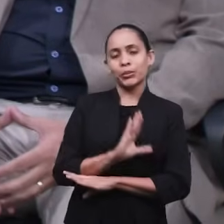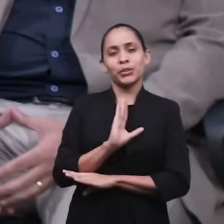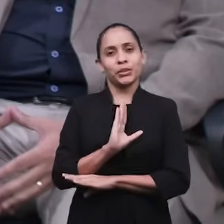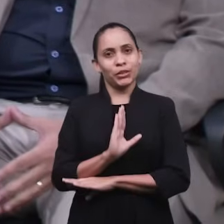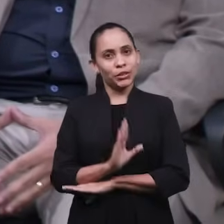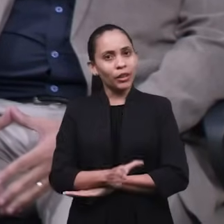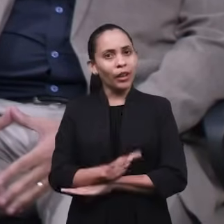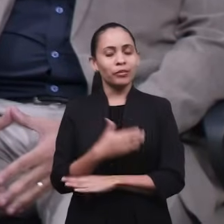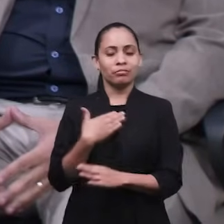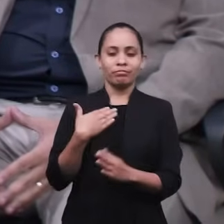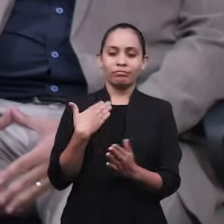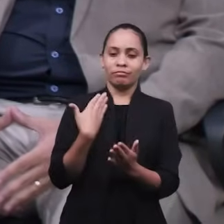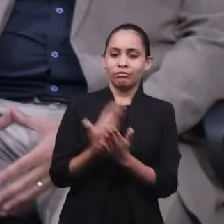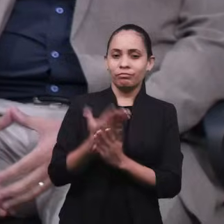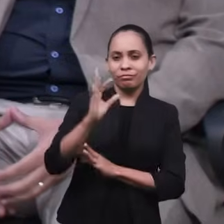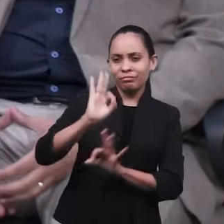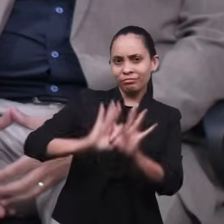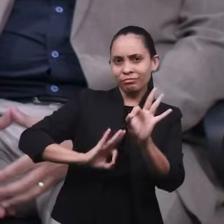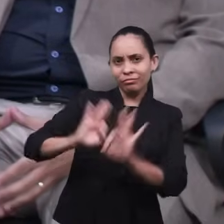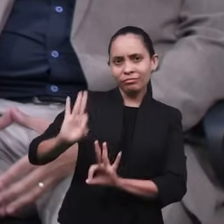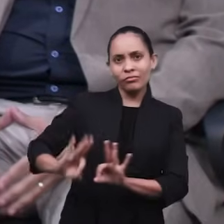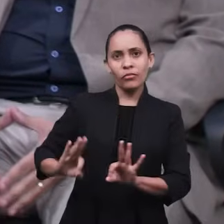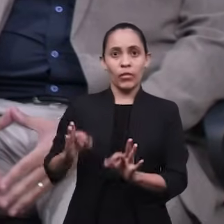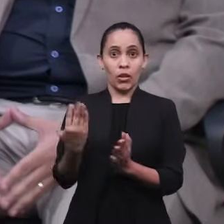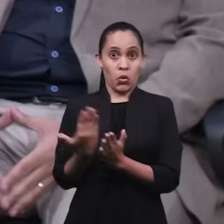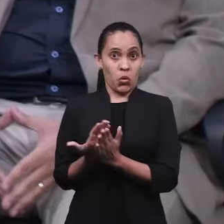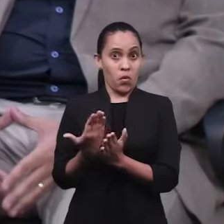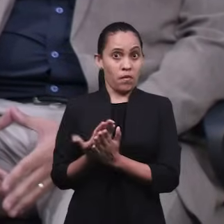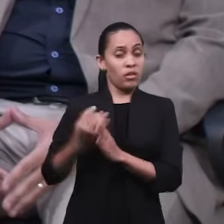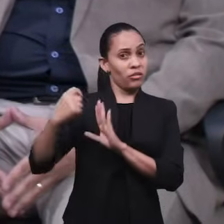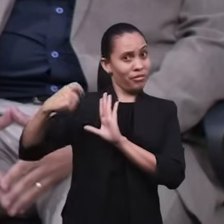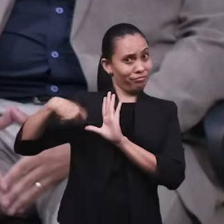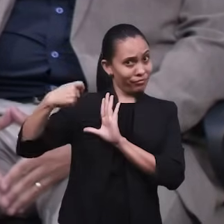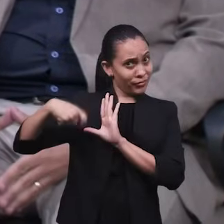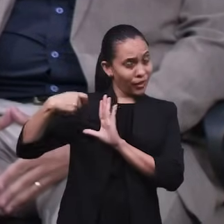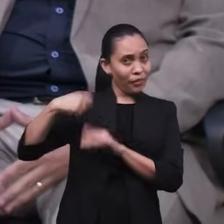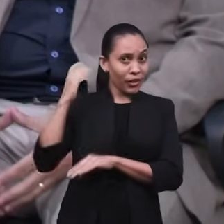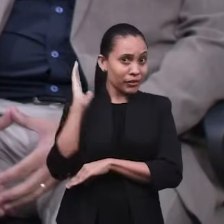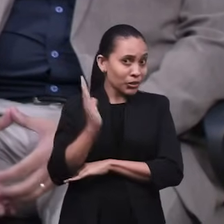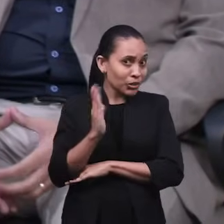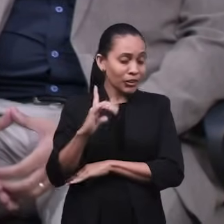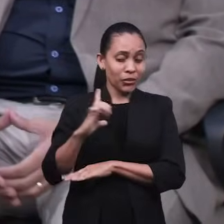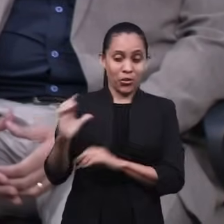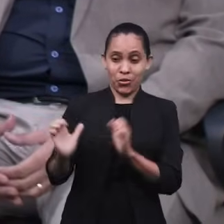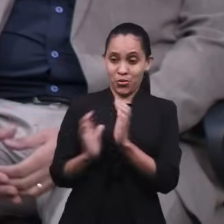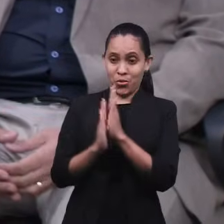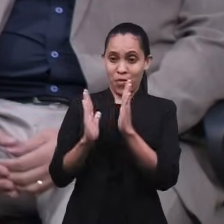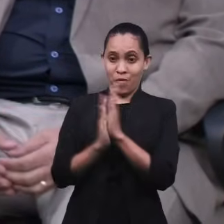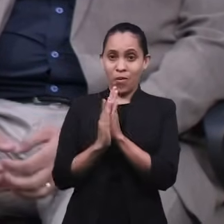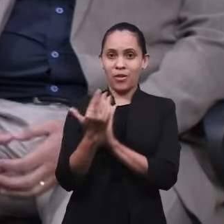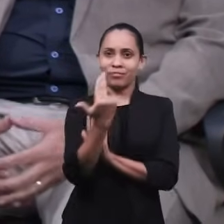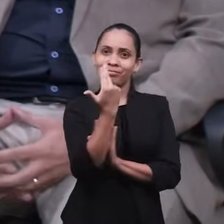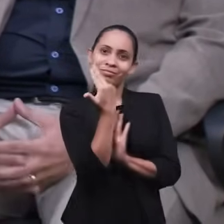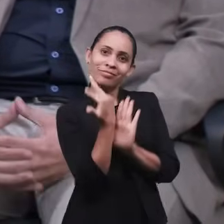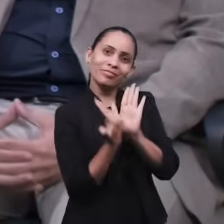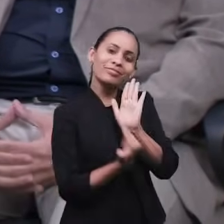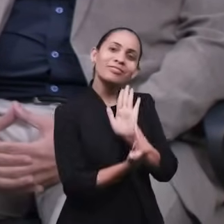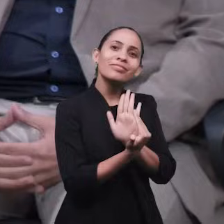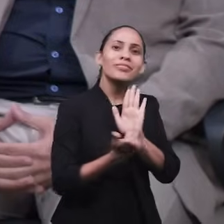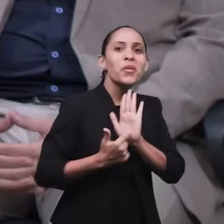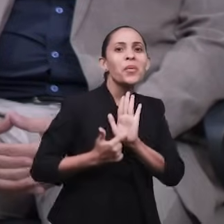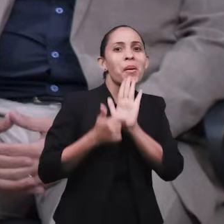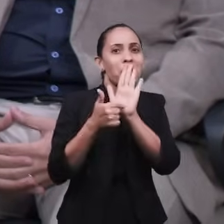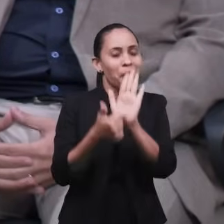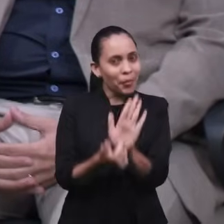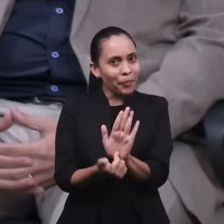preparado. Os estúdios, louvores já tinham sido gravados, inclusive louvores animados e também louvores